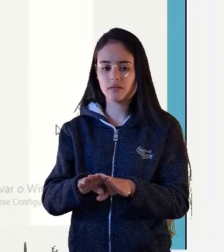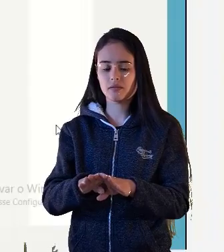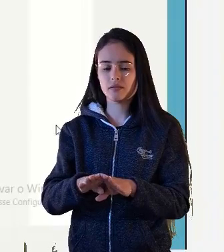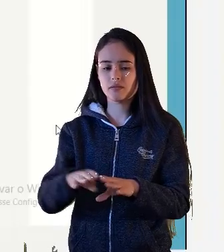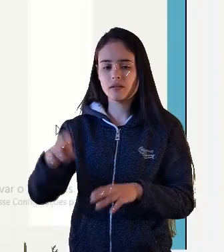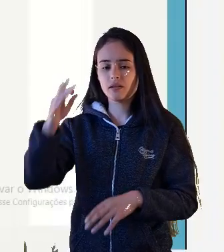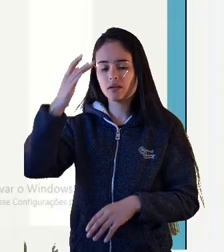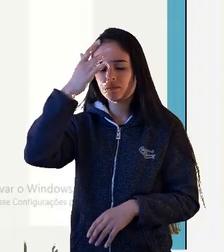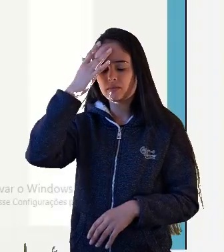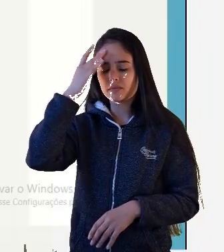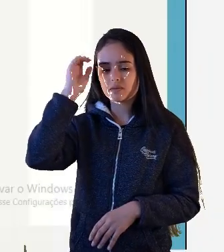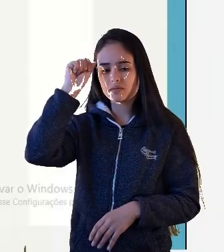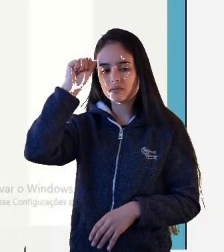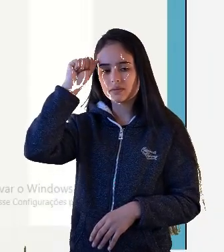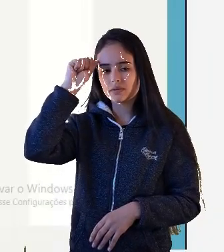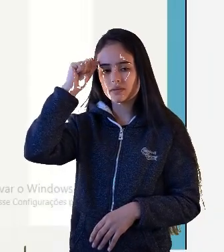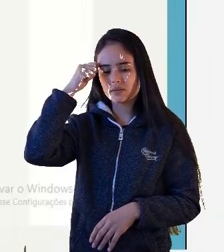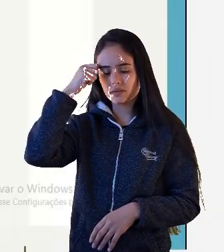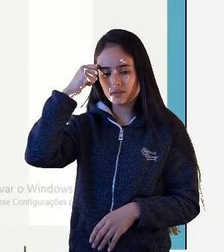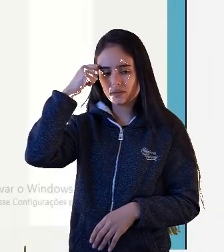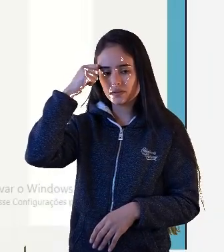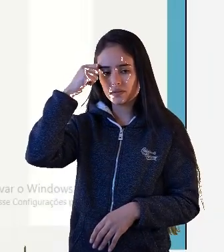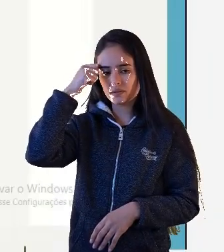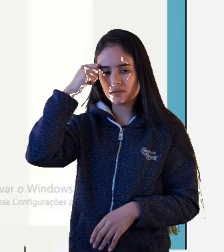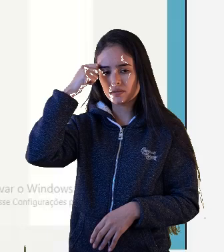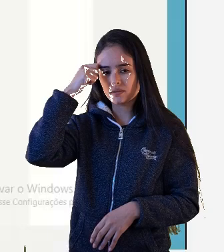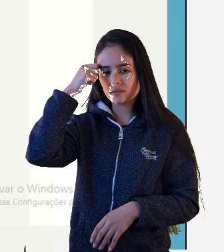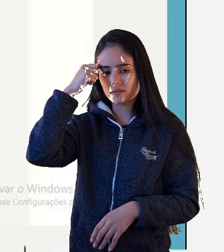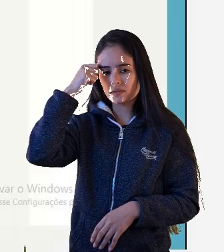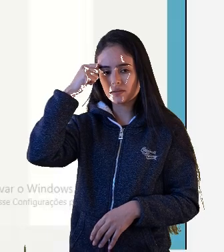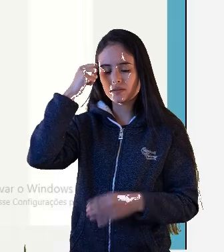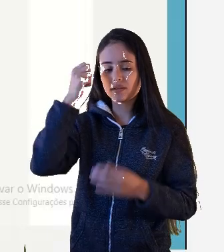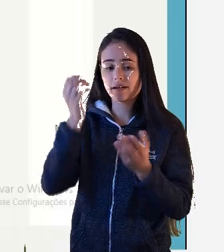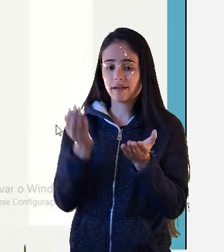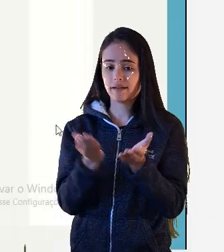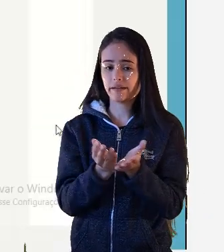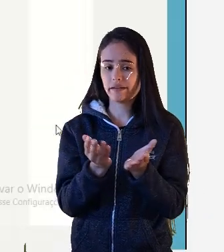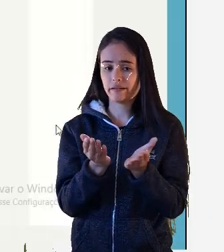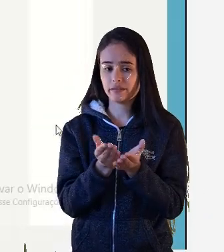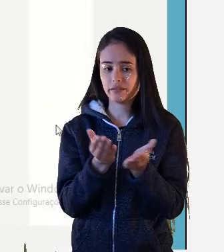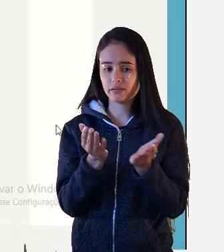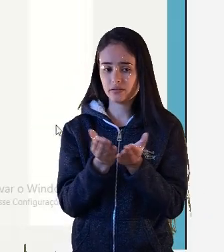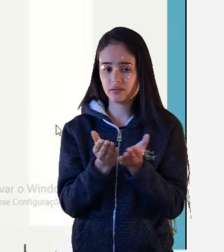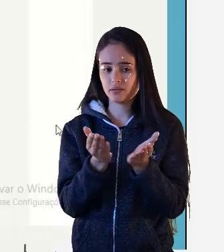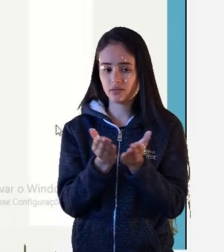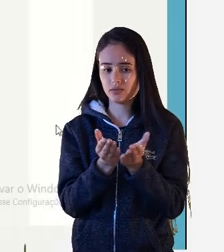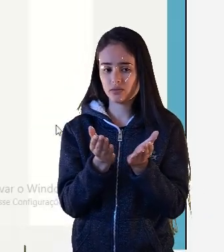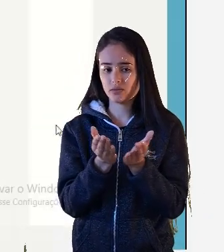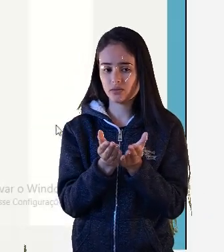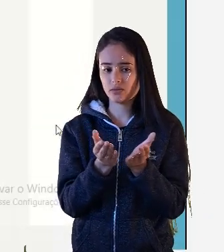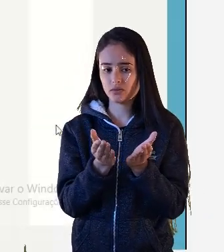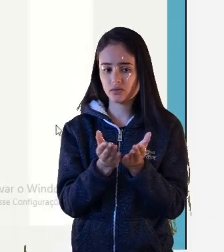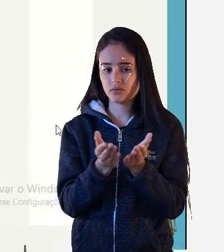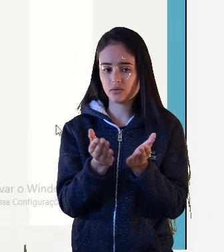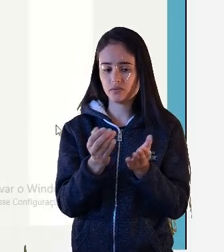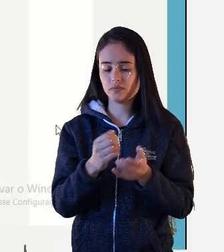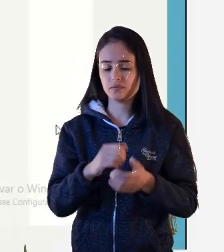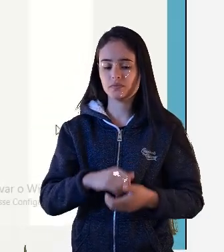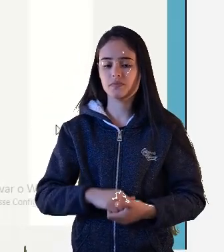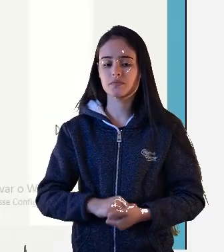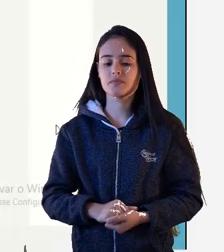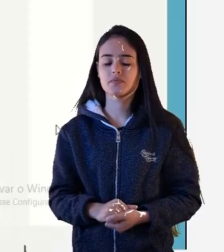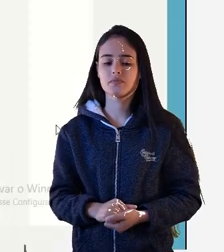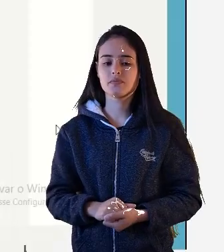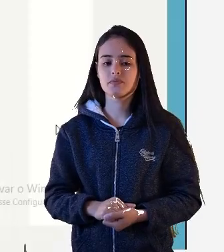africanas as religiões, né? O Candomblé e a Umbanda são uma mistura mesmo, né? Disso que a diáspora, como eu falei para vocês antes, em relação à